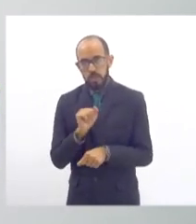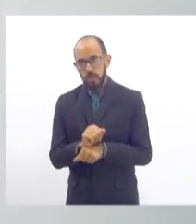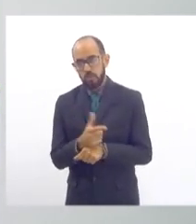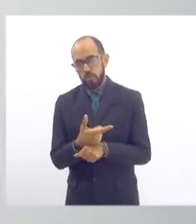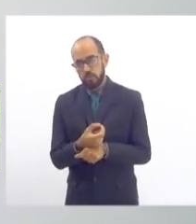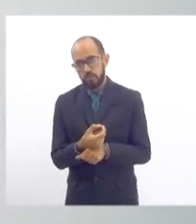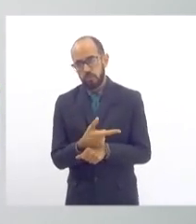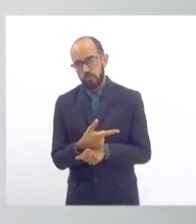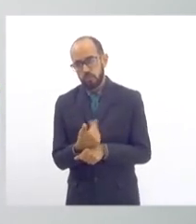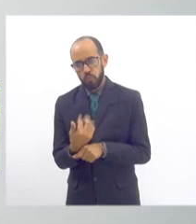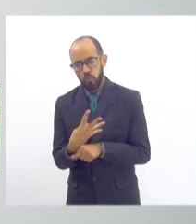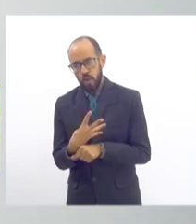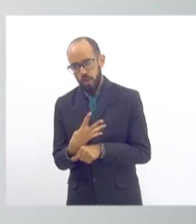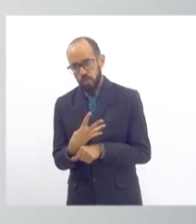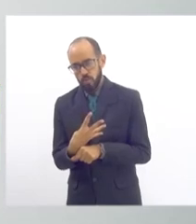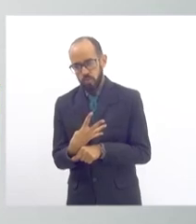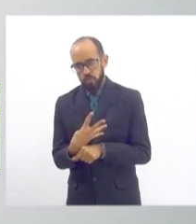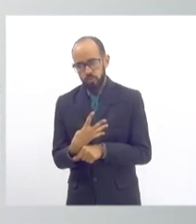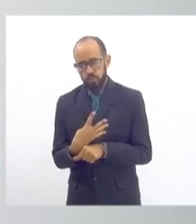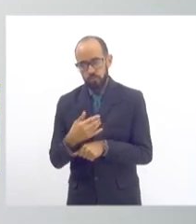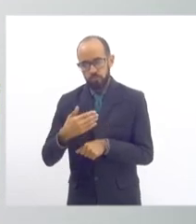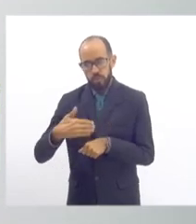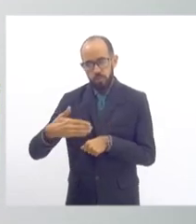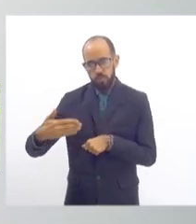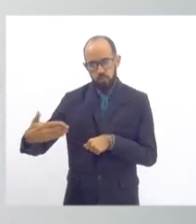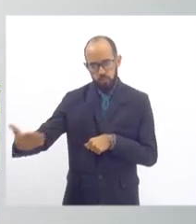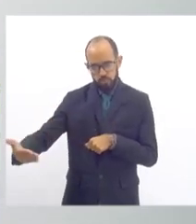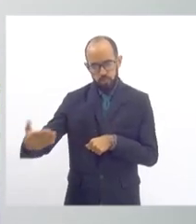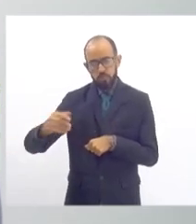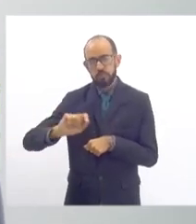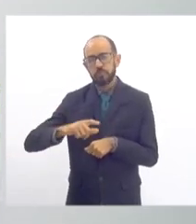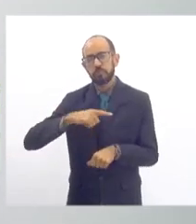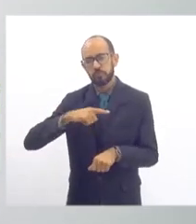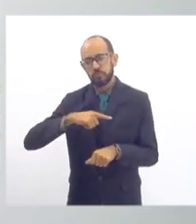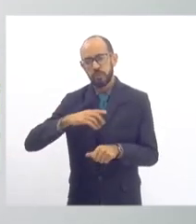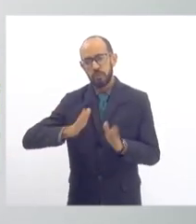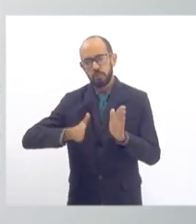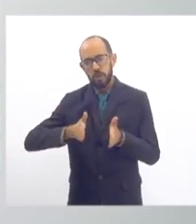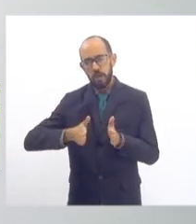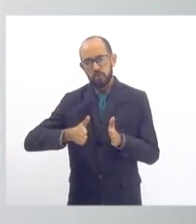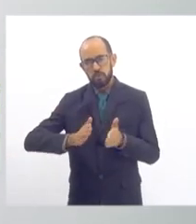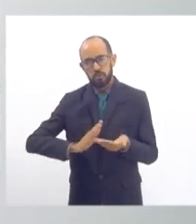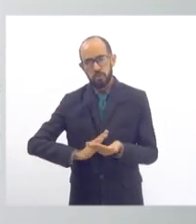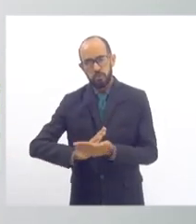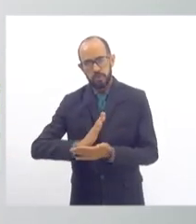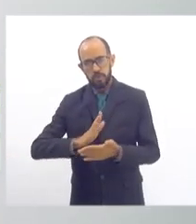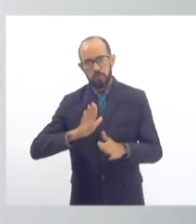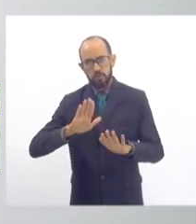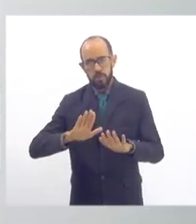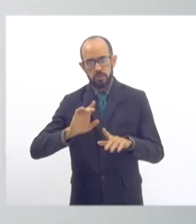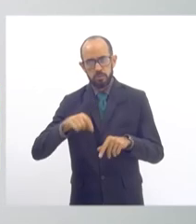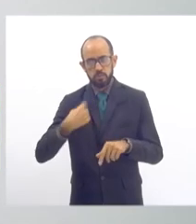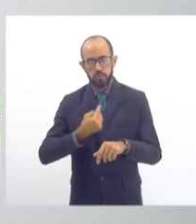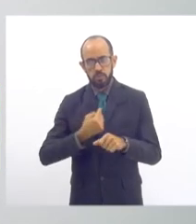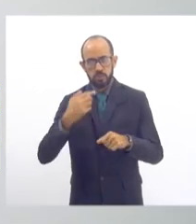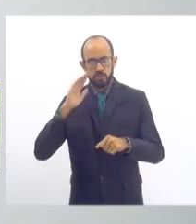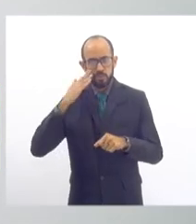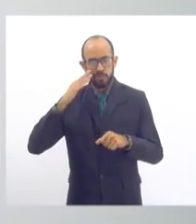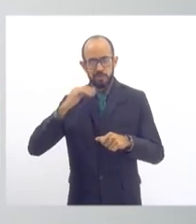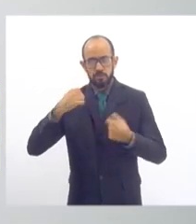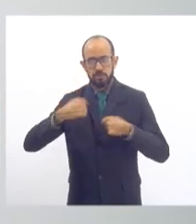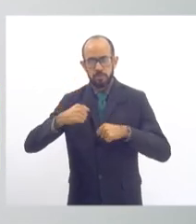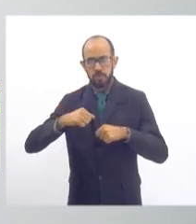2024, ou etc, etc, etc. A gente agora tem um prazo de aprovação para isso. E a gente, então, entende que tem que